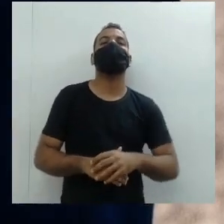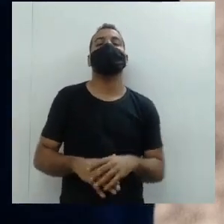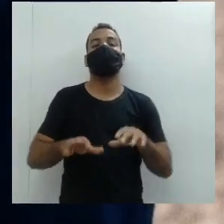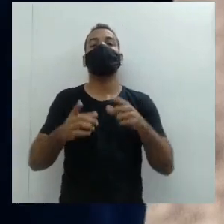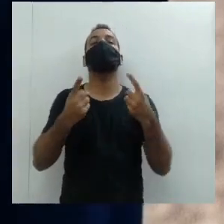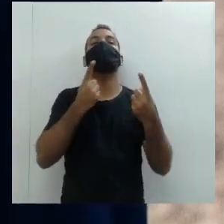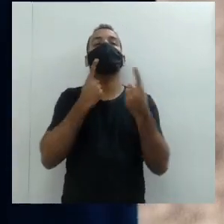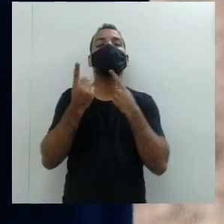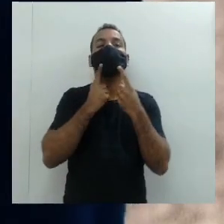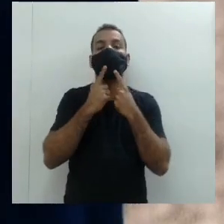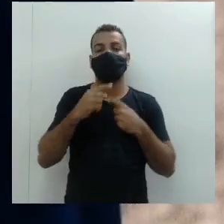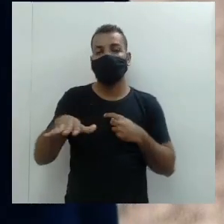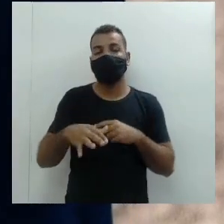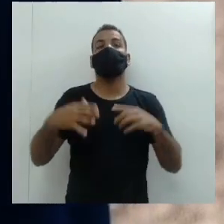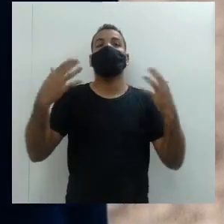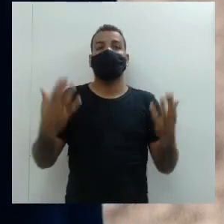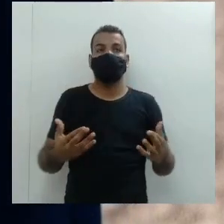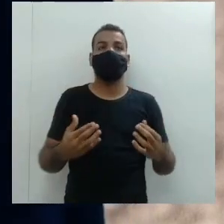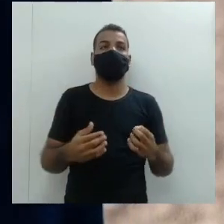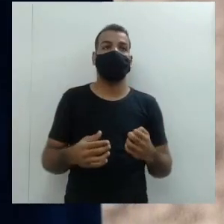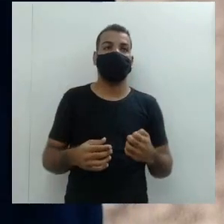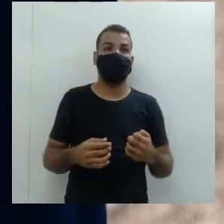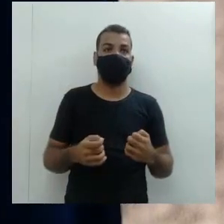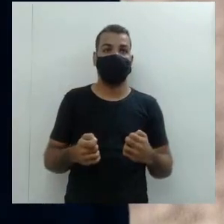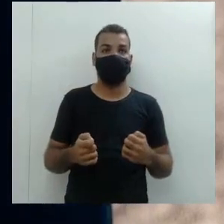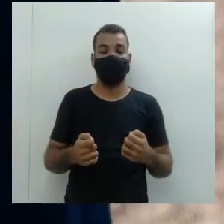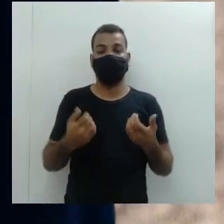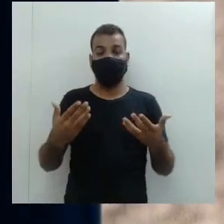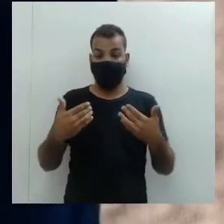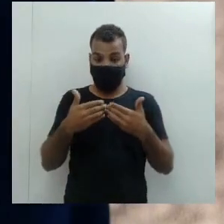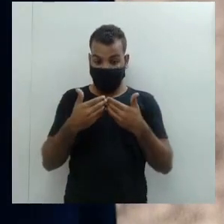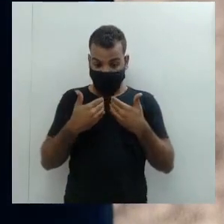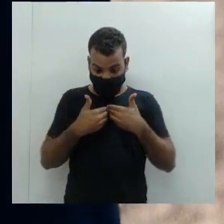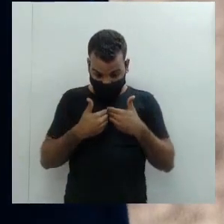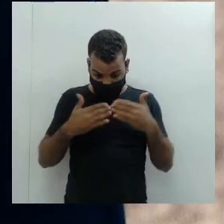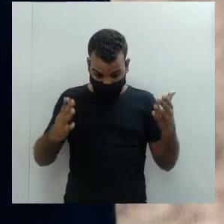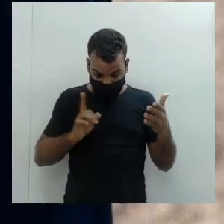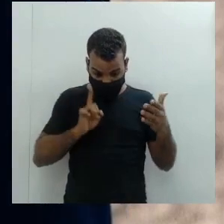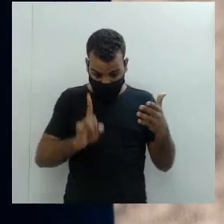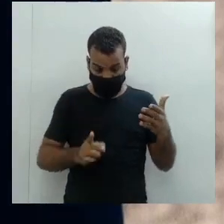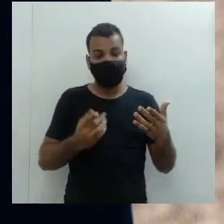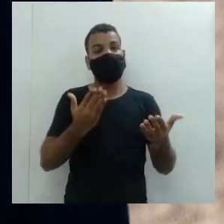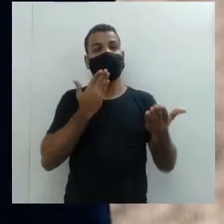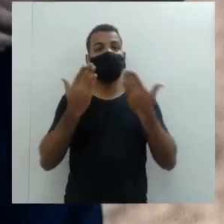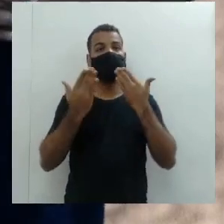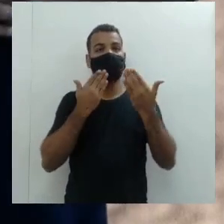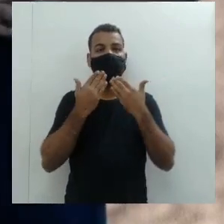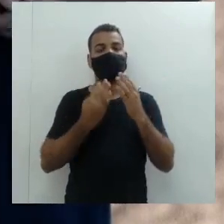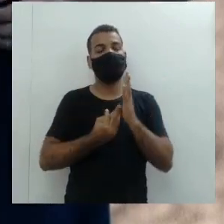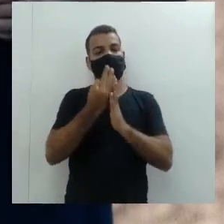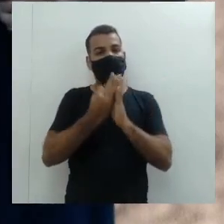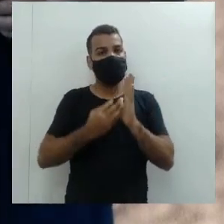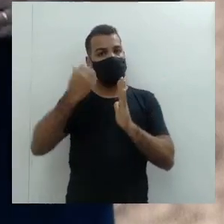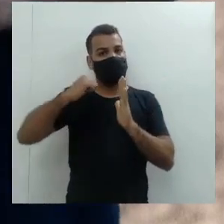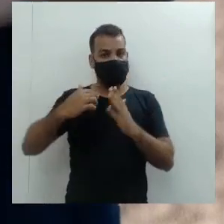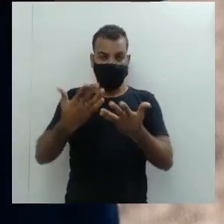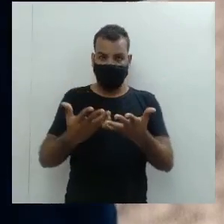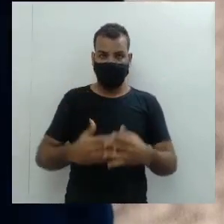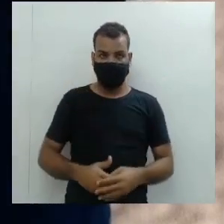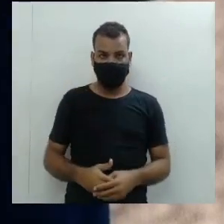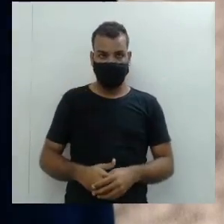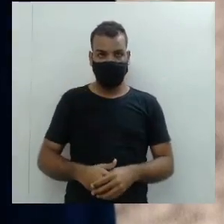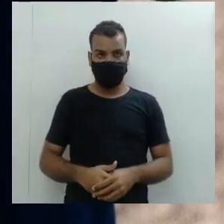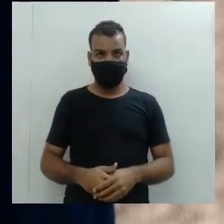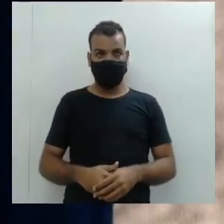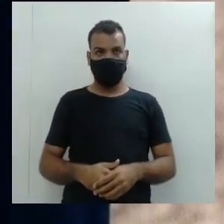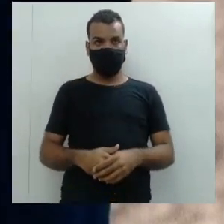diálogo. Né? Então, o Álvaro Lins, como crítico, ele se abriu ao diálogo com os textos que ele analisou. É interessante, professor